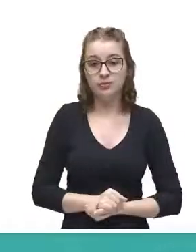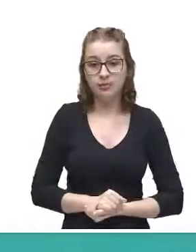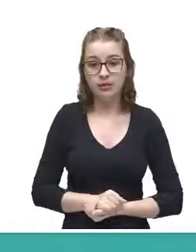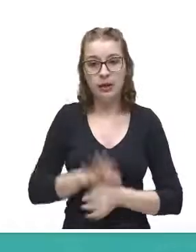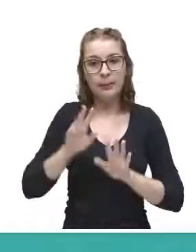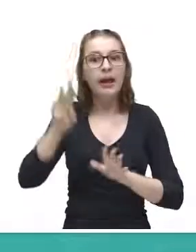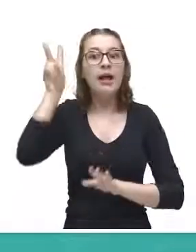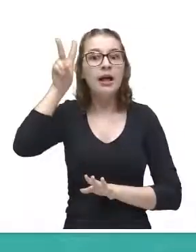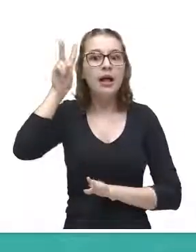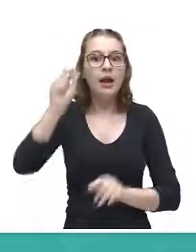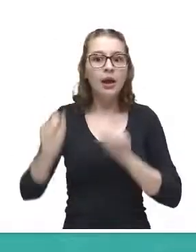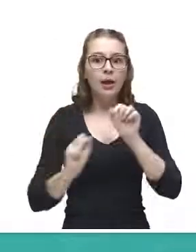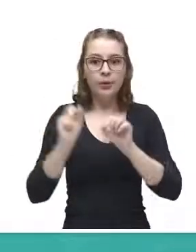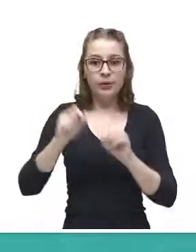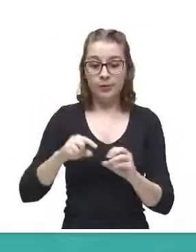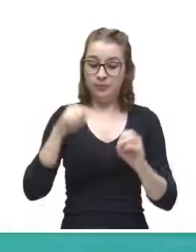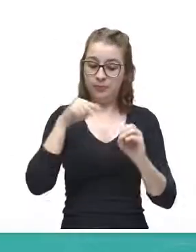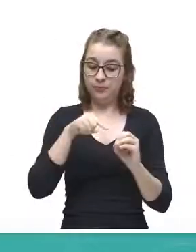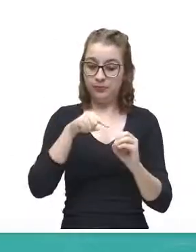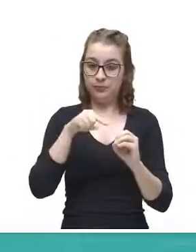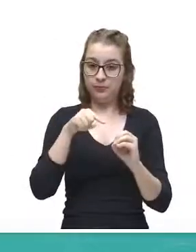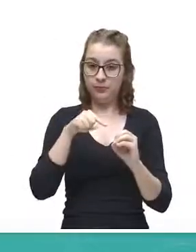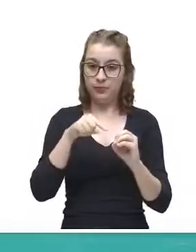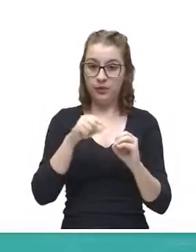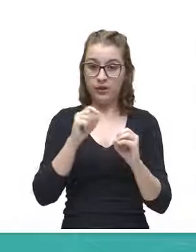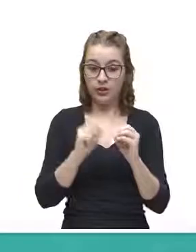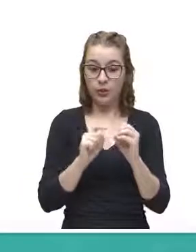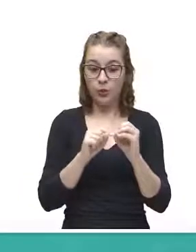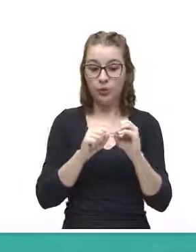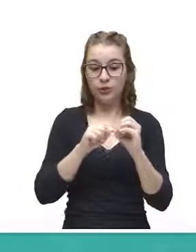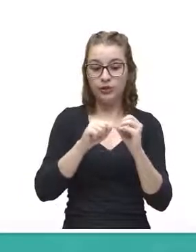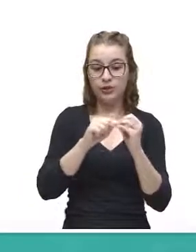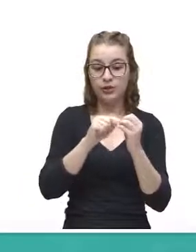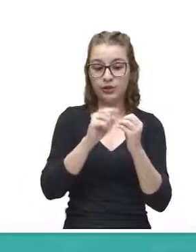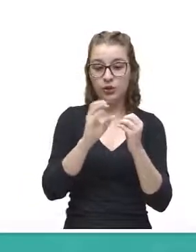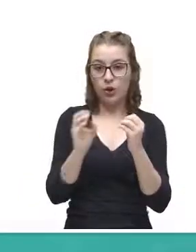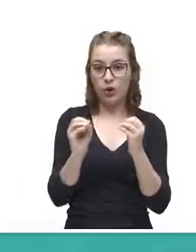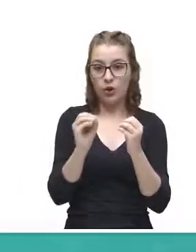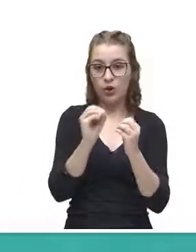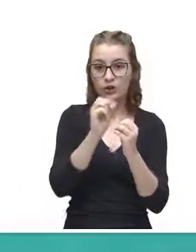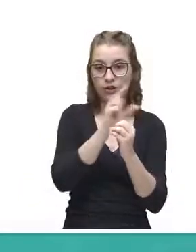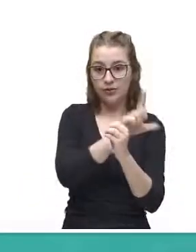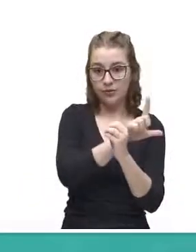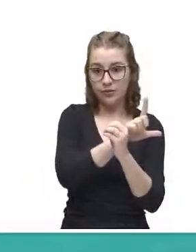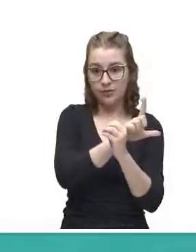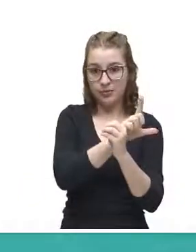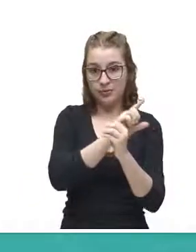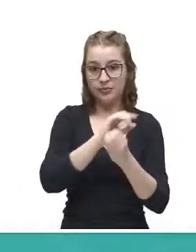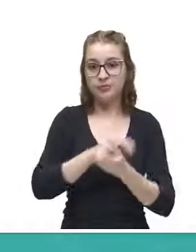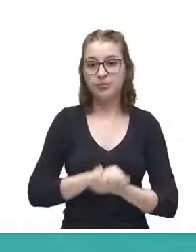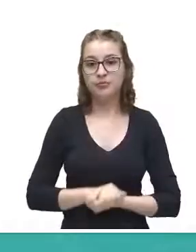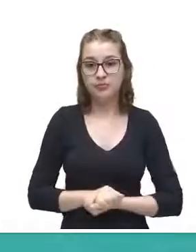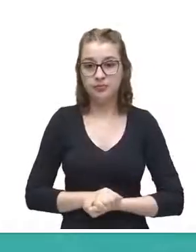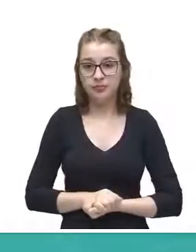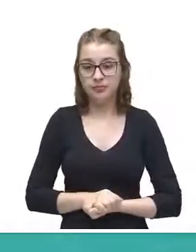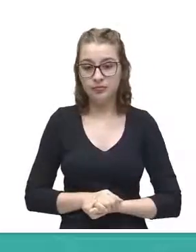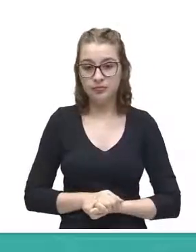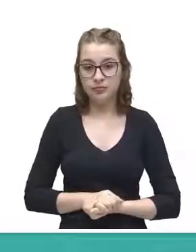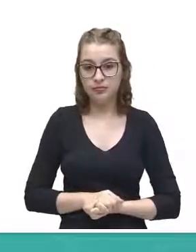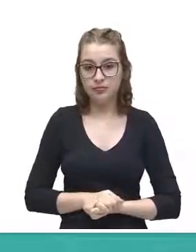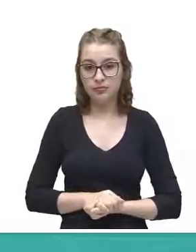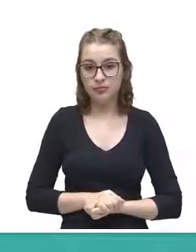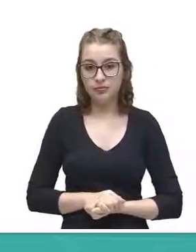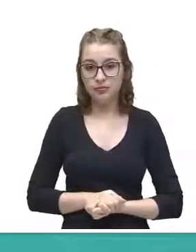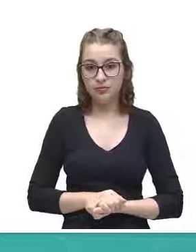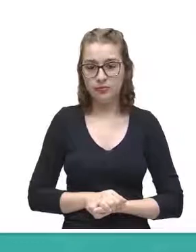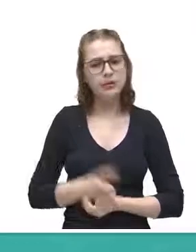nosso planeta ele está girando de oeste para leste, ok? E a gente verifica que tudo